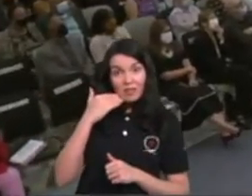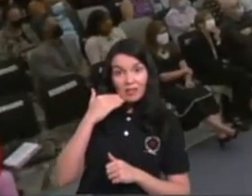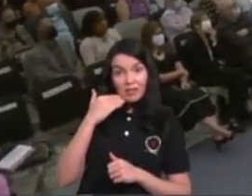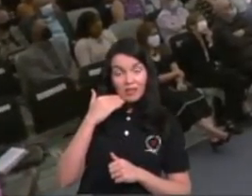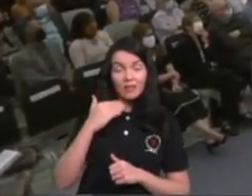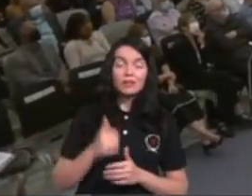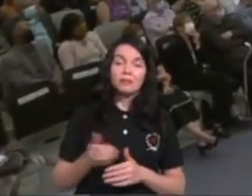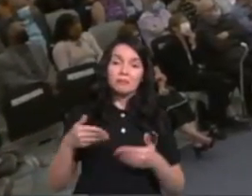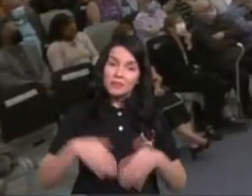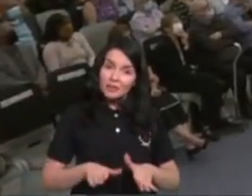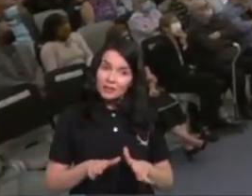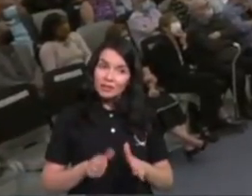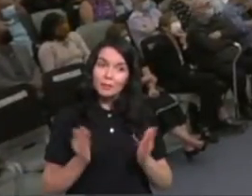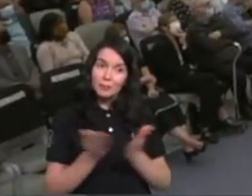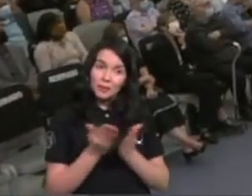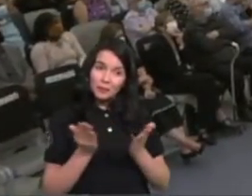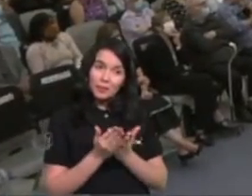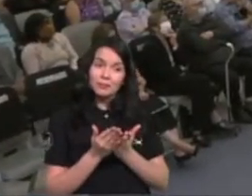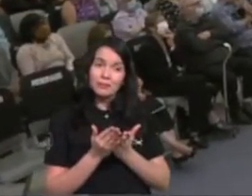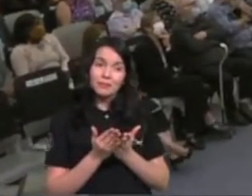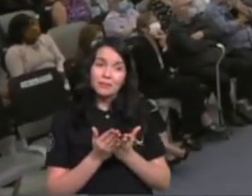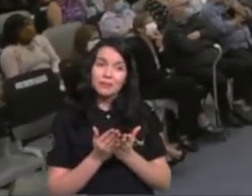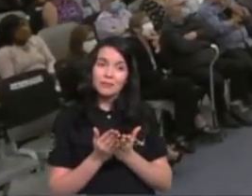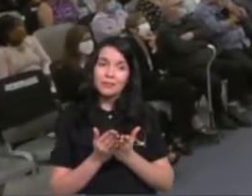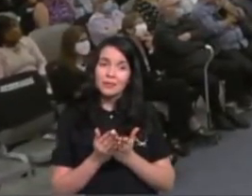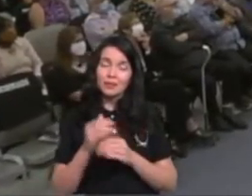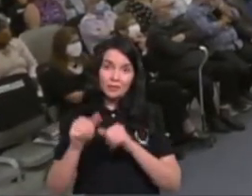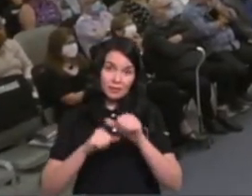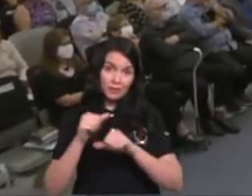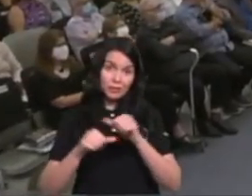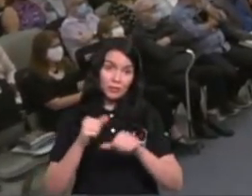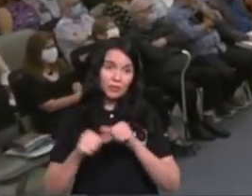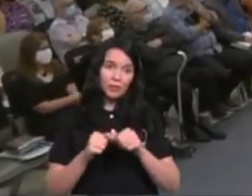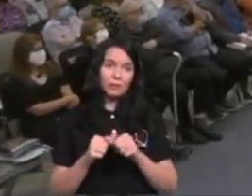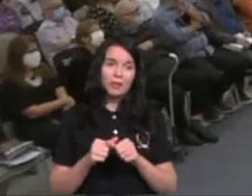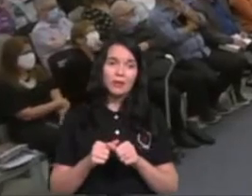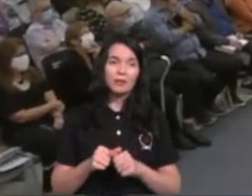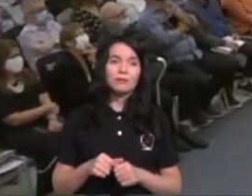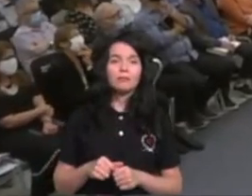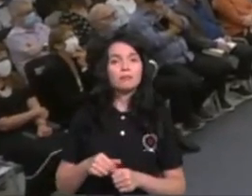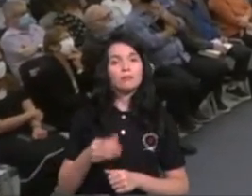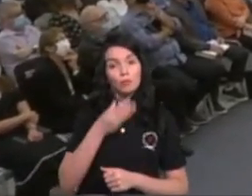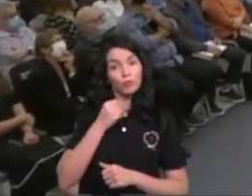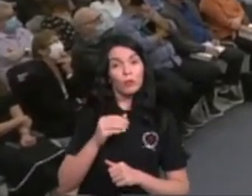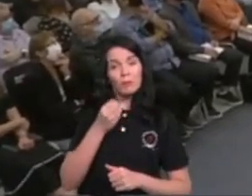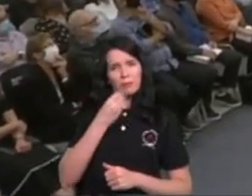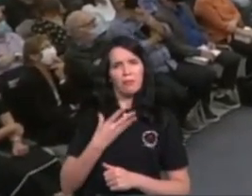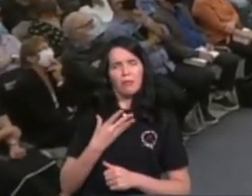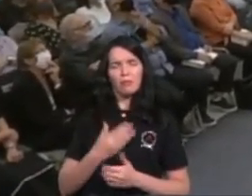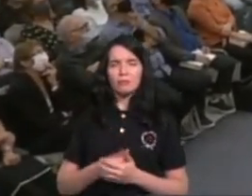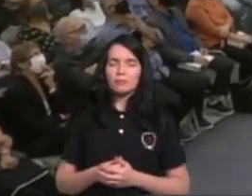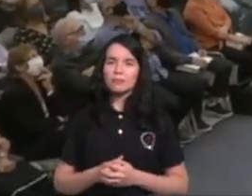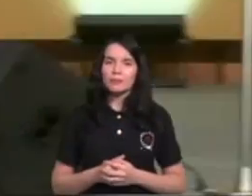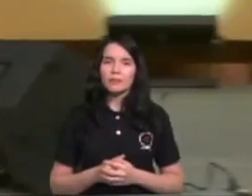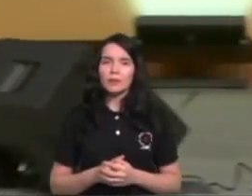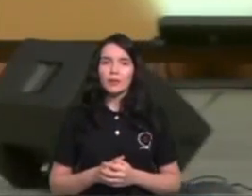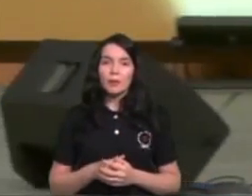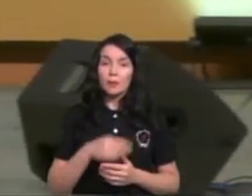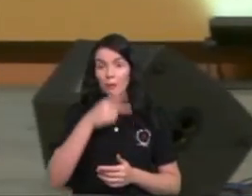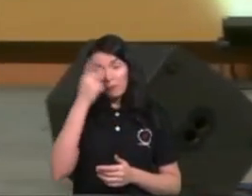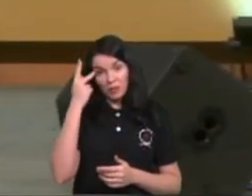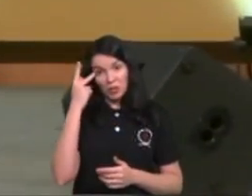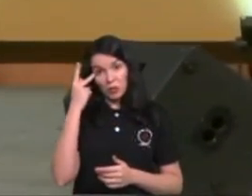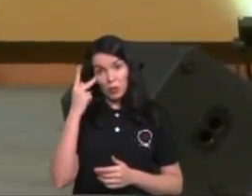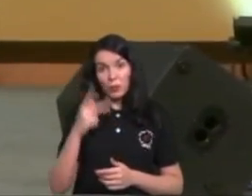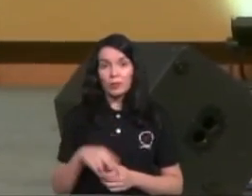dificuldade e virar um homem de verdade está em você o poder de vir a ser uma pessoa pior